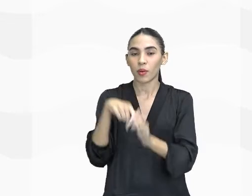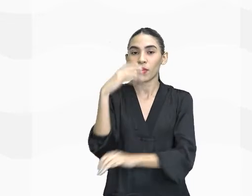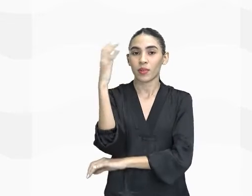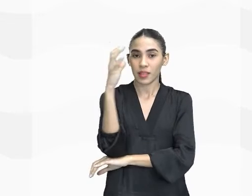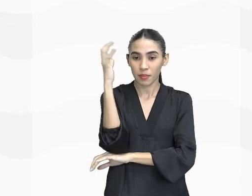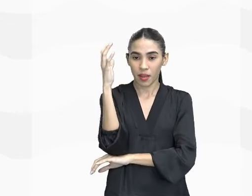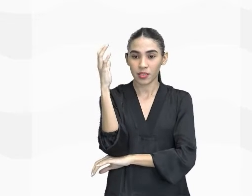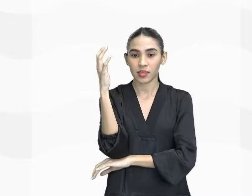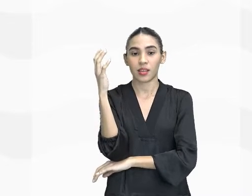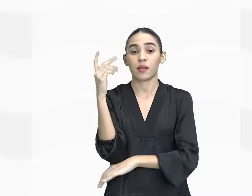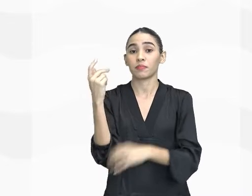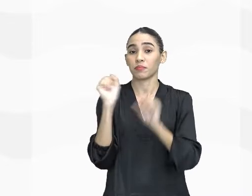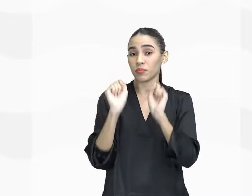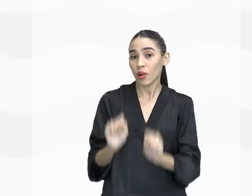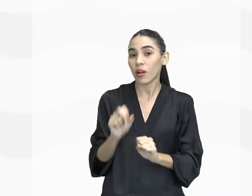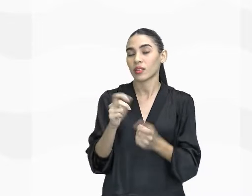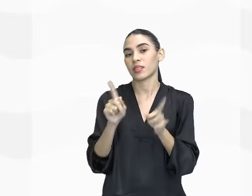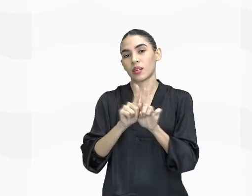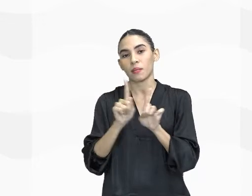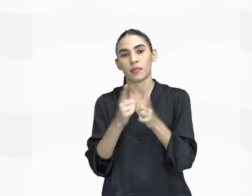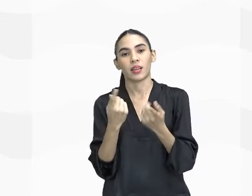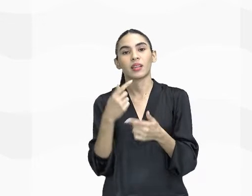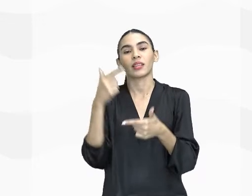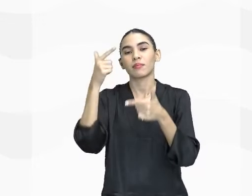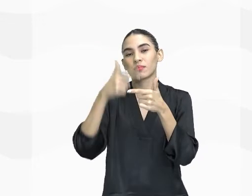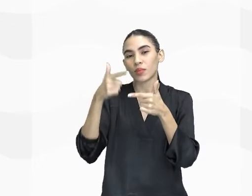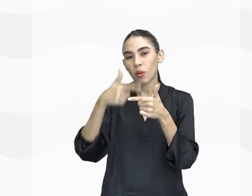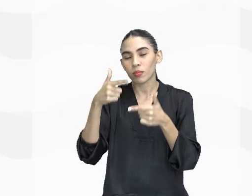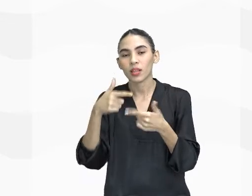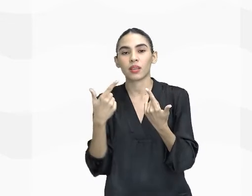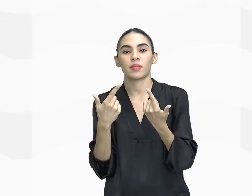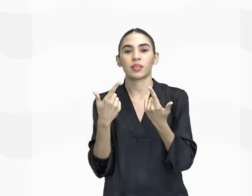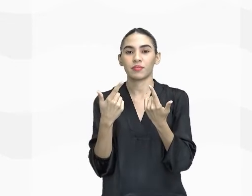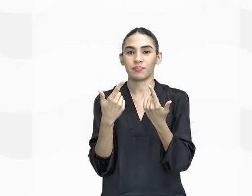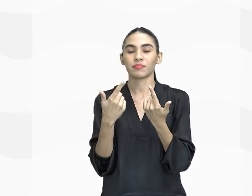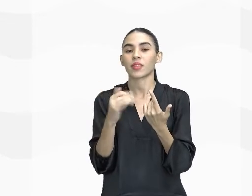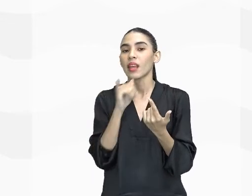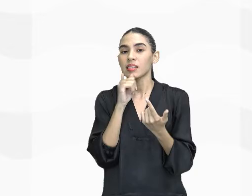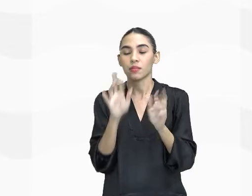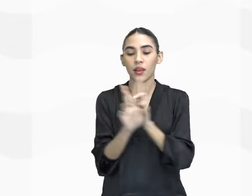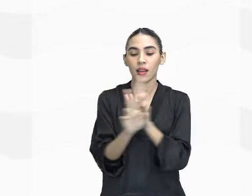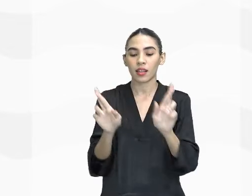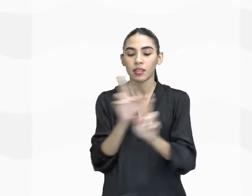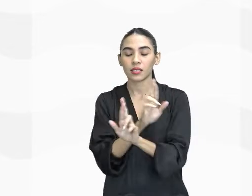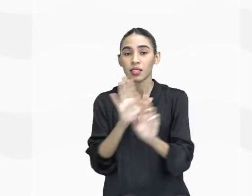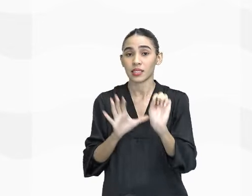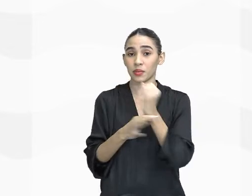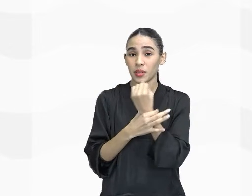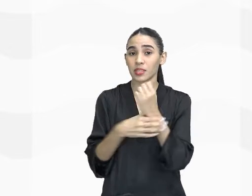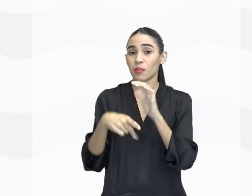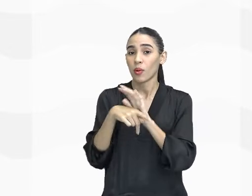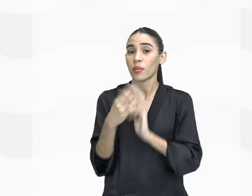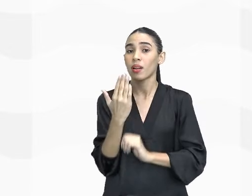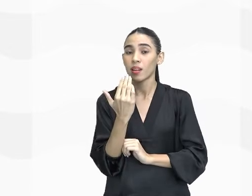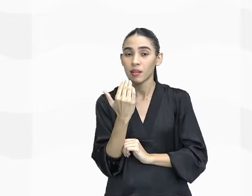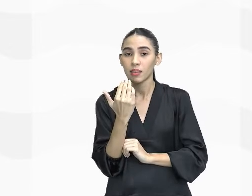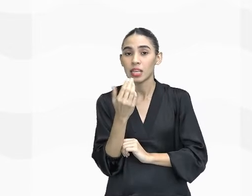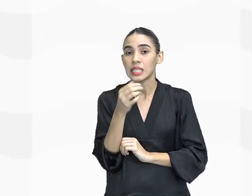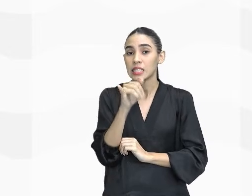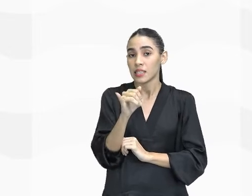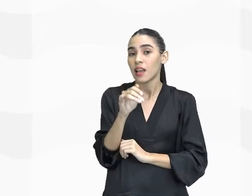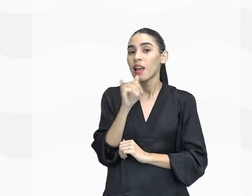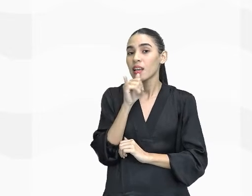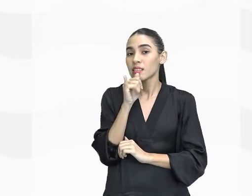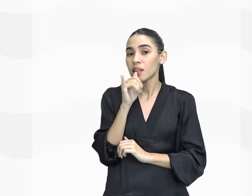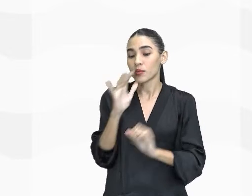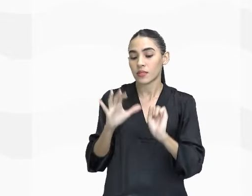climáticas, elas podem nos trazer também prejuízos, né, riscos aí relacionados à segurança alimentar. E quando a gente está falando ali